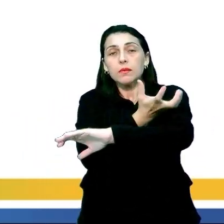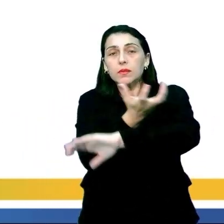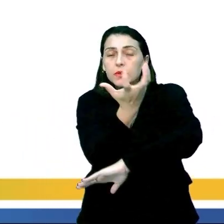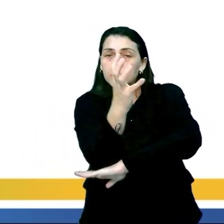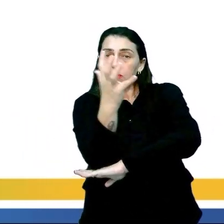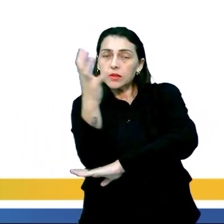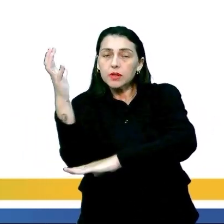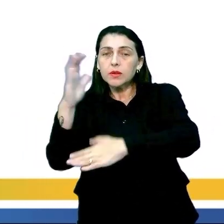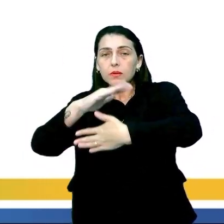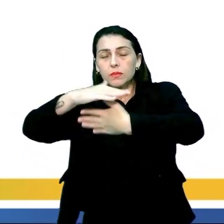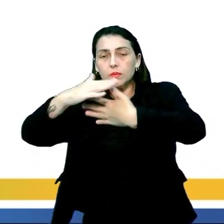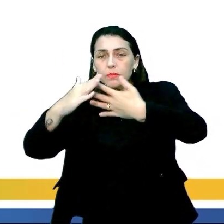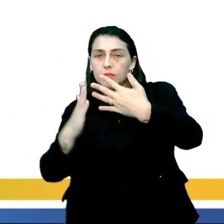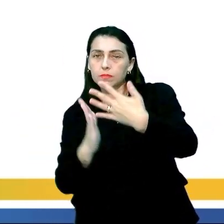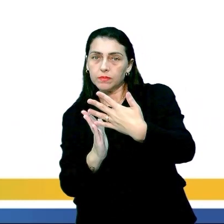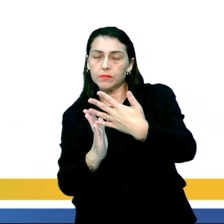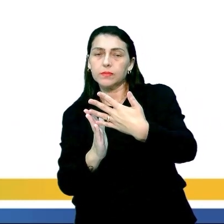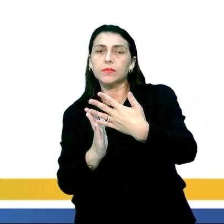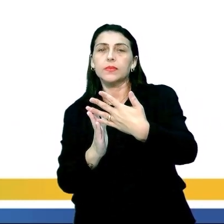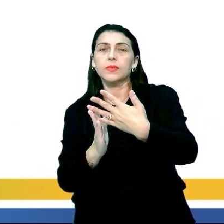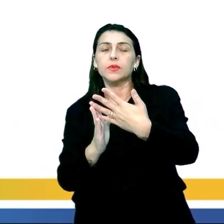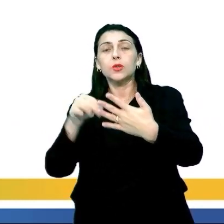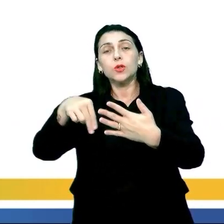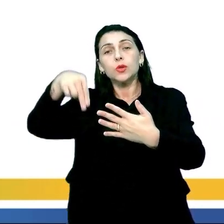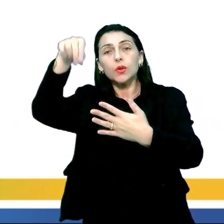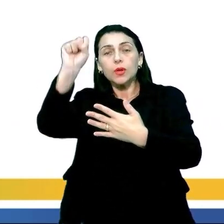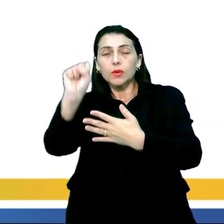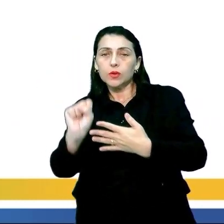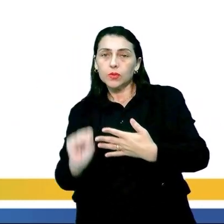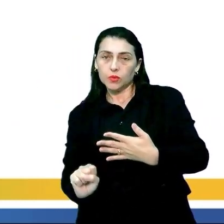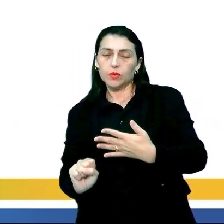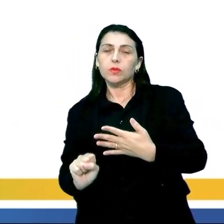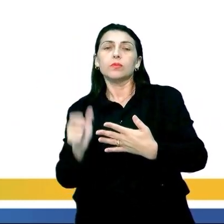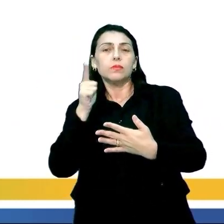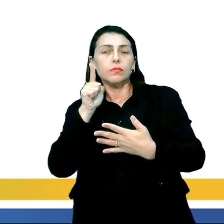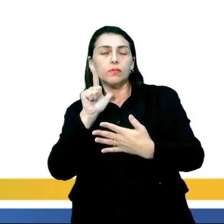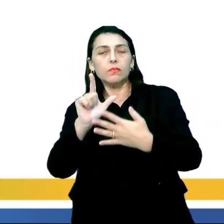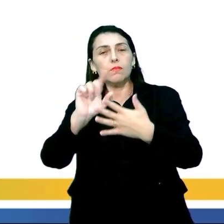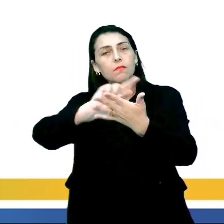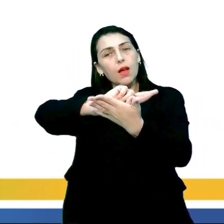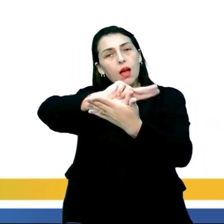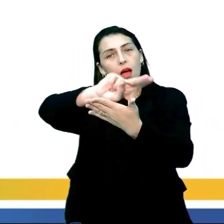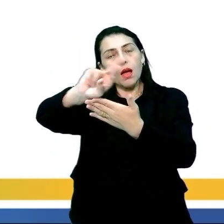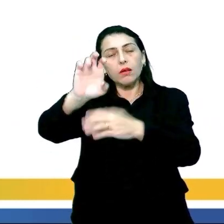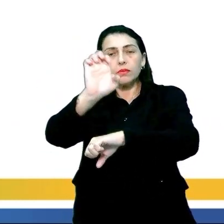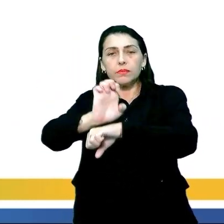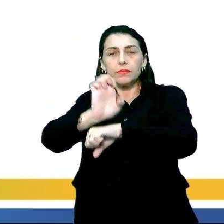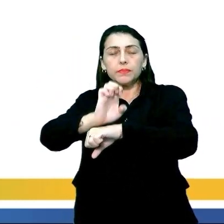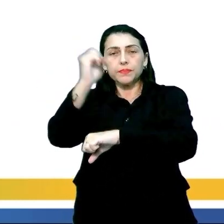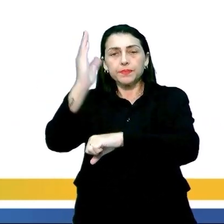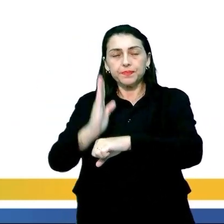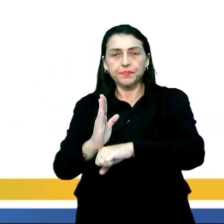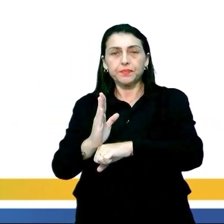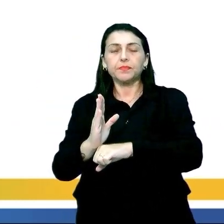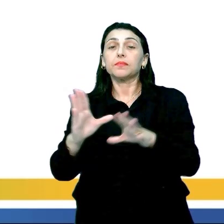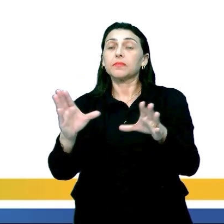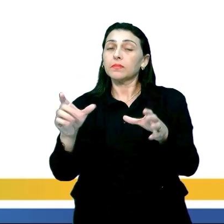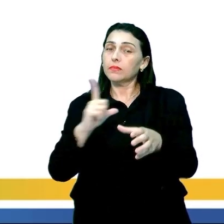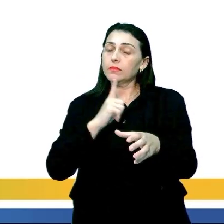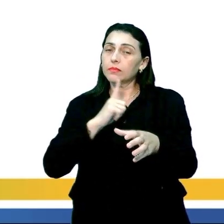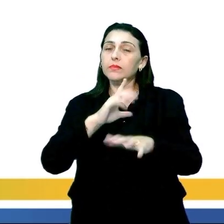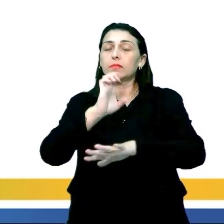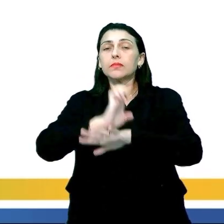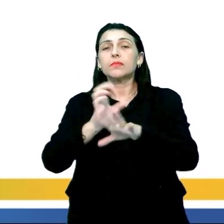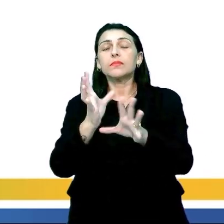vegetação Mata Atlântica. Então, de norte ao sul do país, ela alcança vários estados brasileiros. Ela engloba